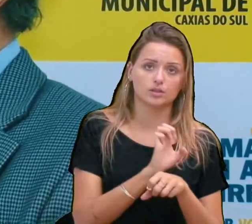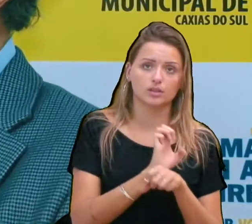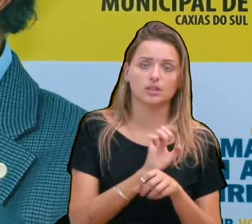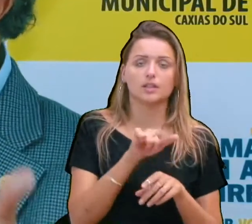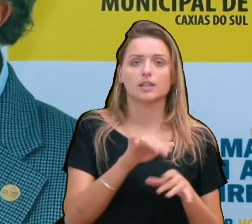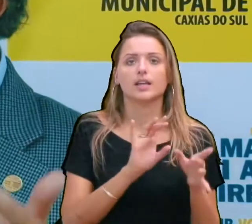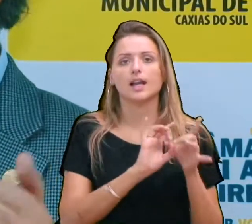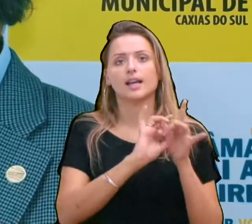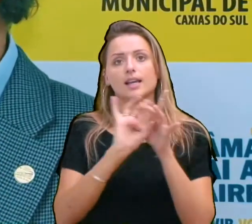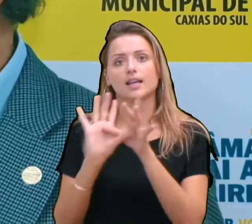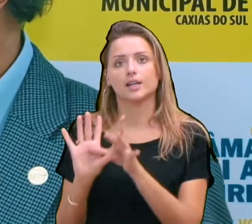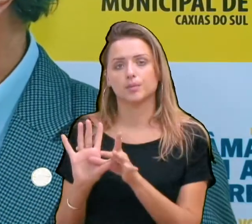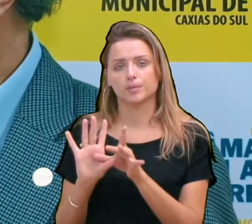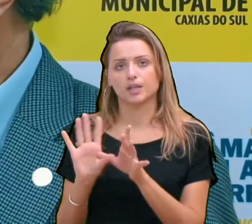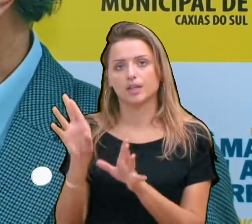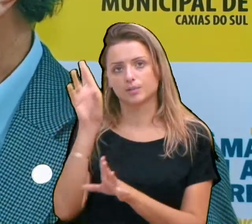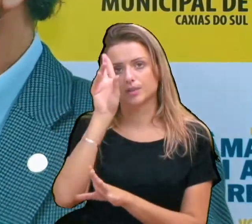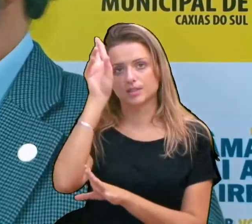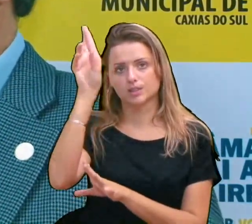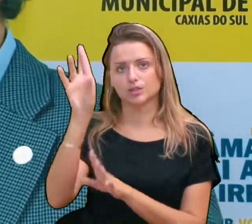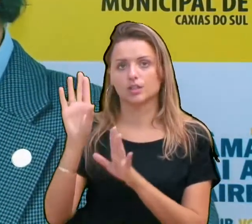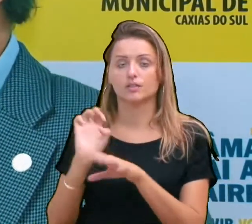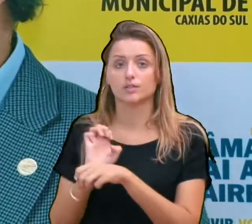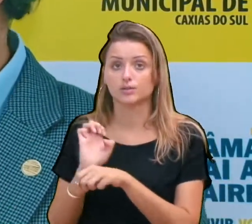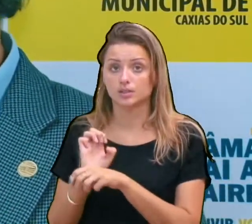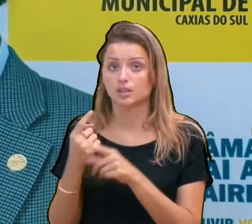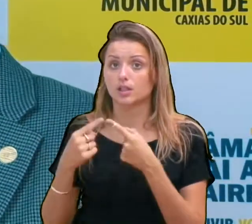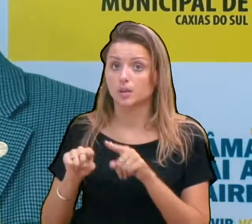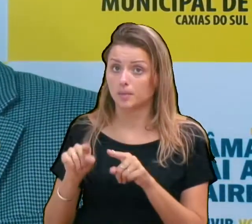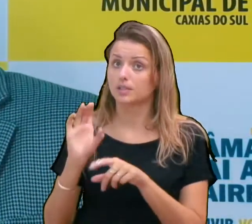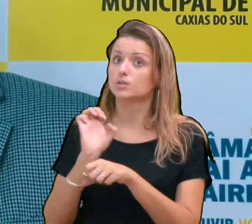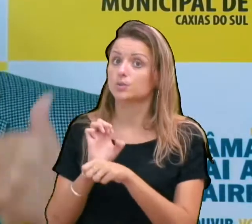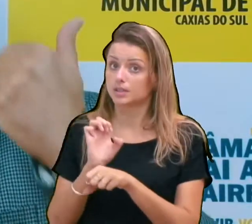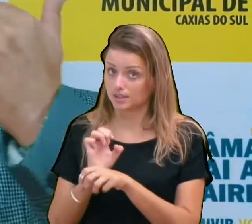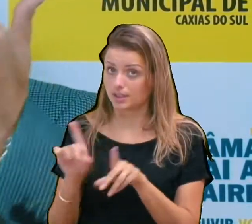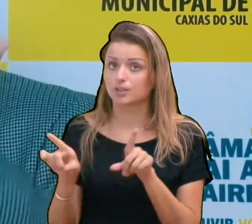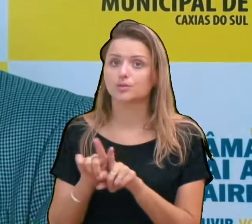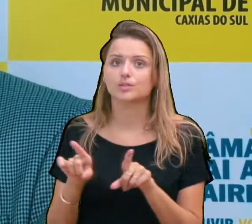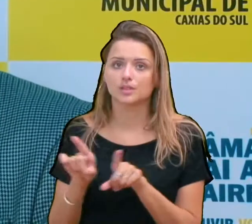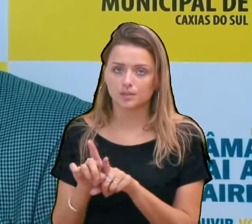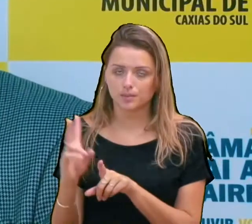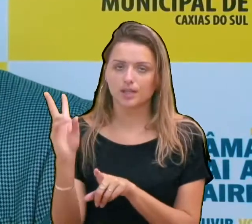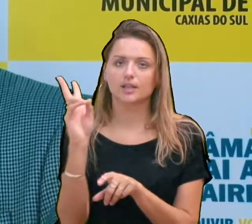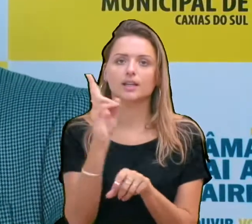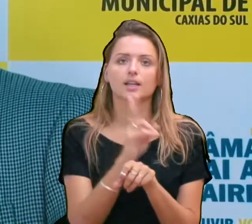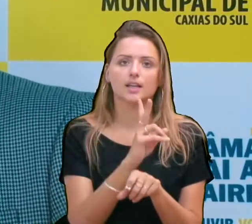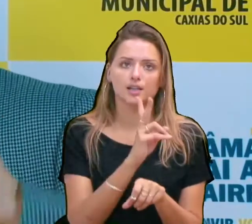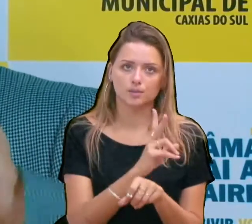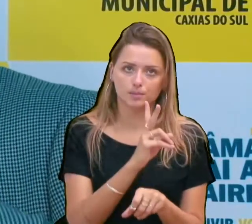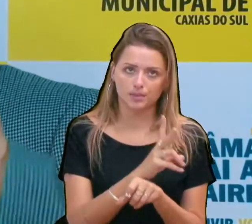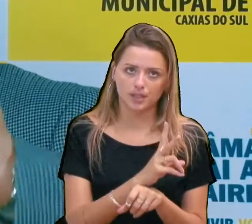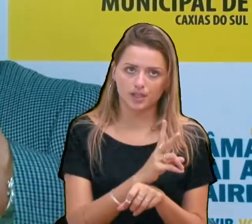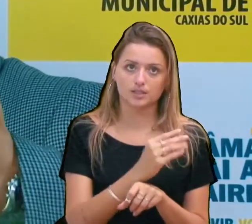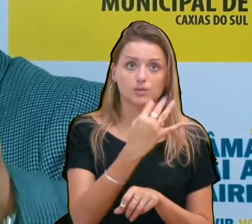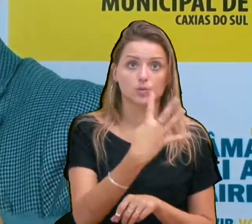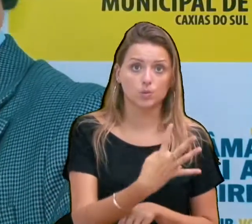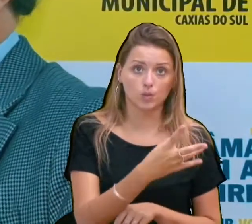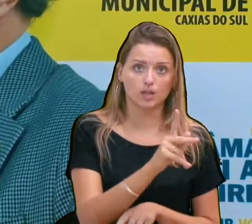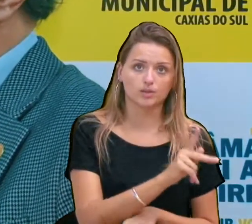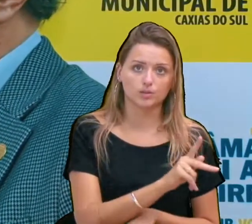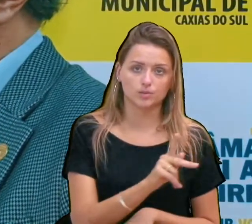pelo município para serem diretoras do Estado. Porém, o Estado também, em contrapartida, ele cede